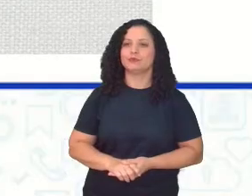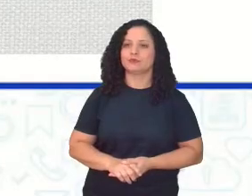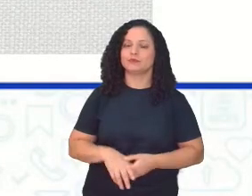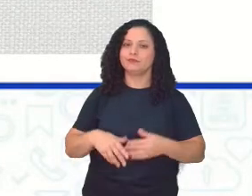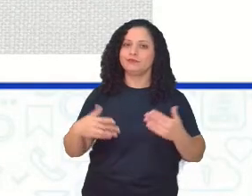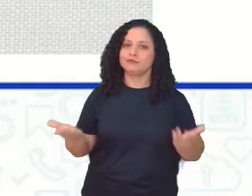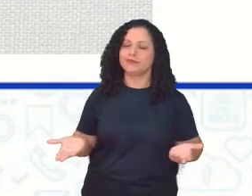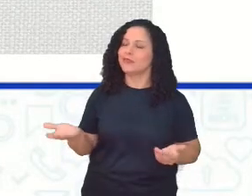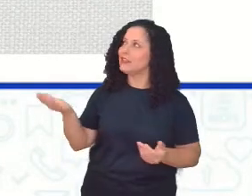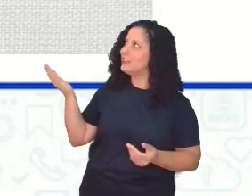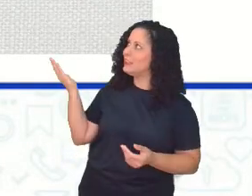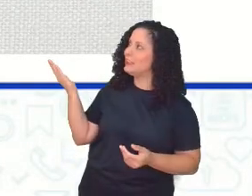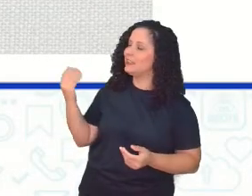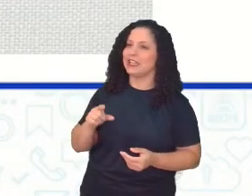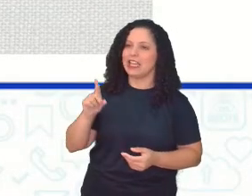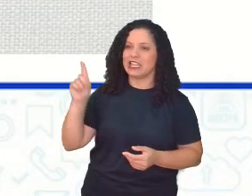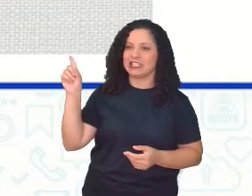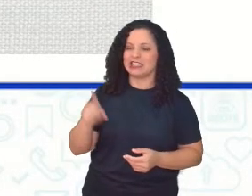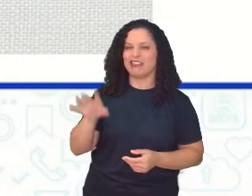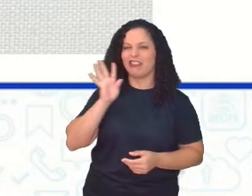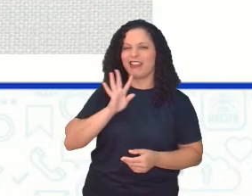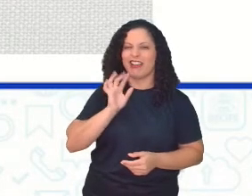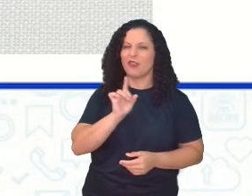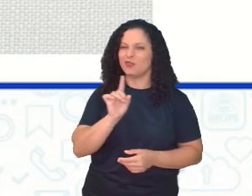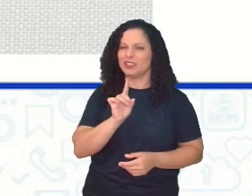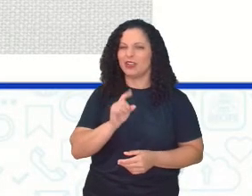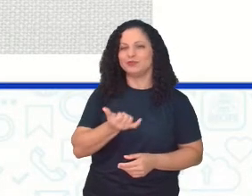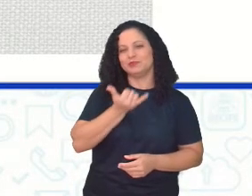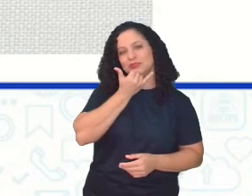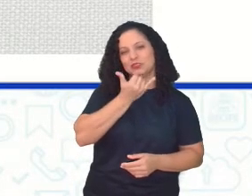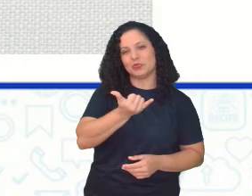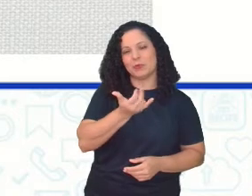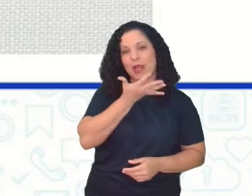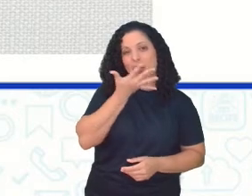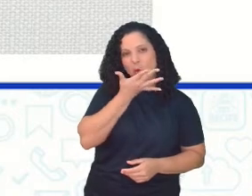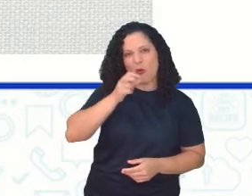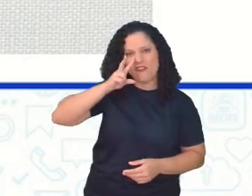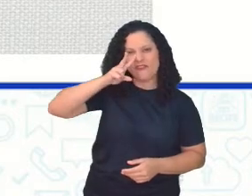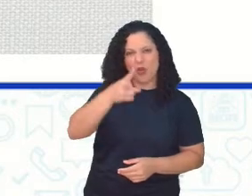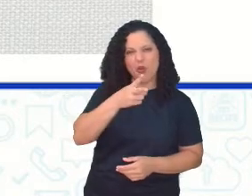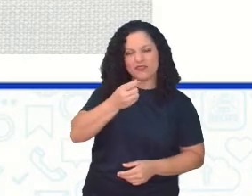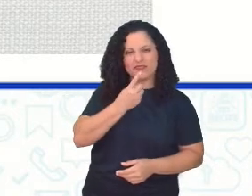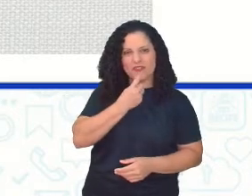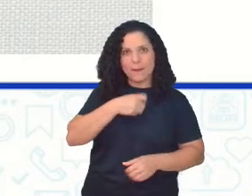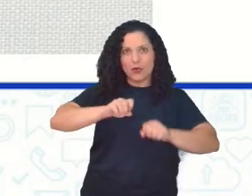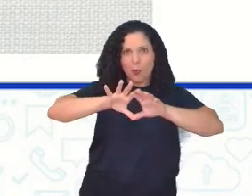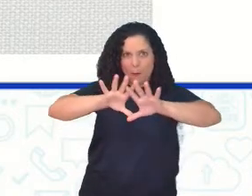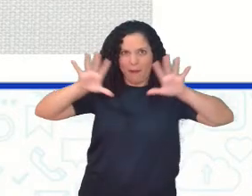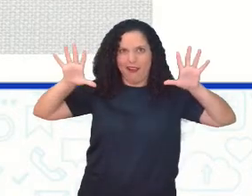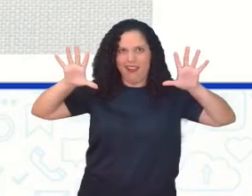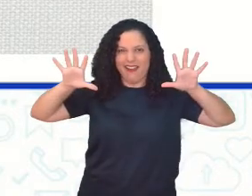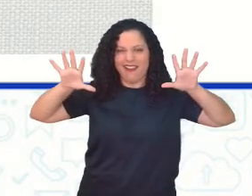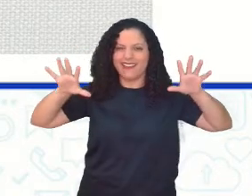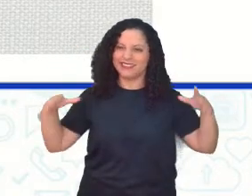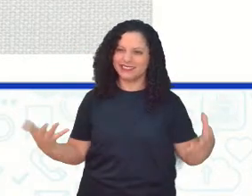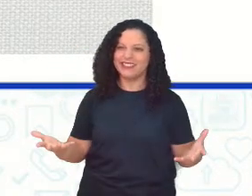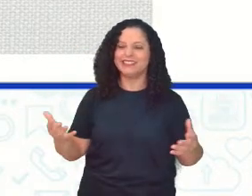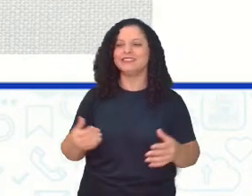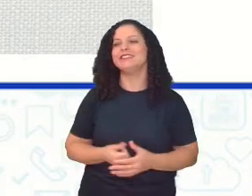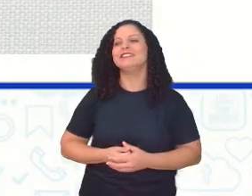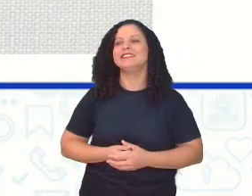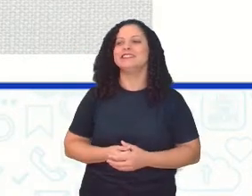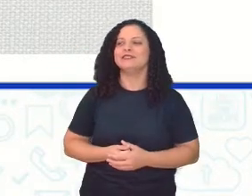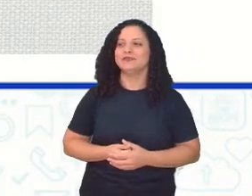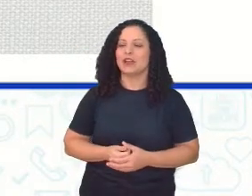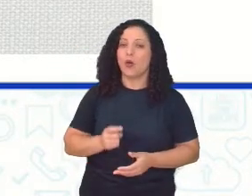Então, esse slide aí não ficou tão legal, né? Peço desculpas a vocês, esse vermelho não caiu muito bem com esse preto.